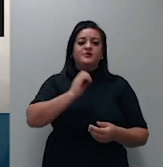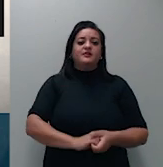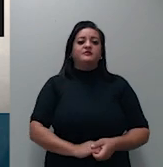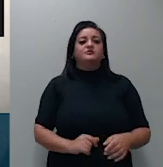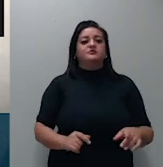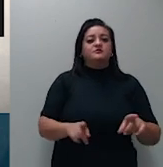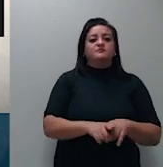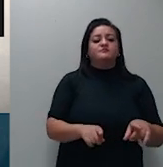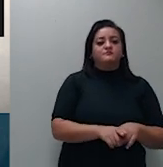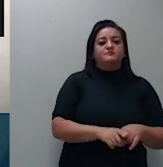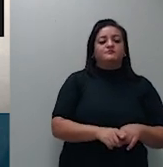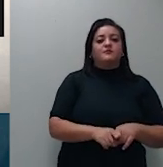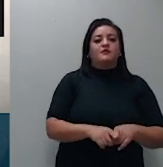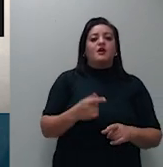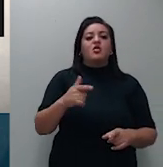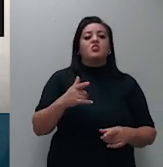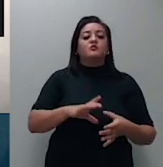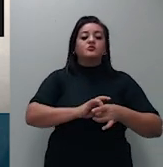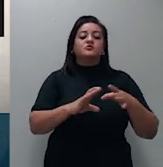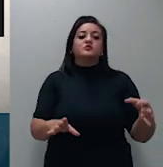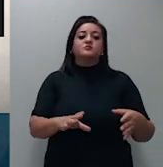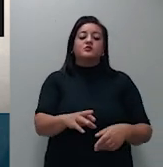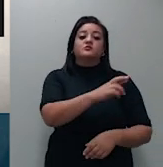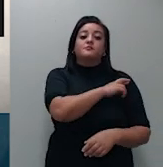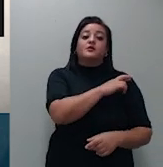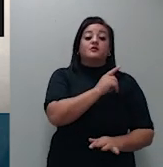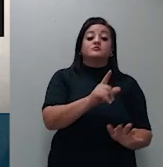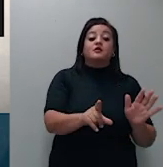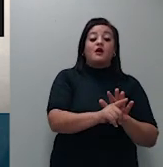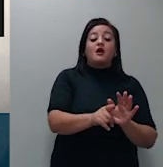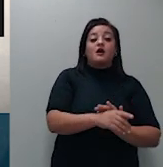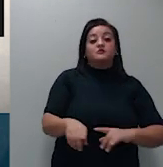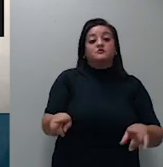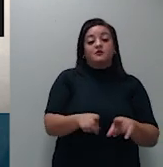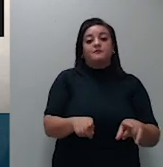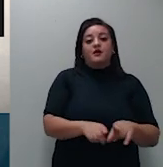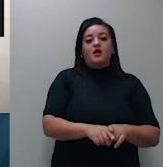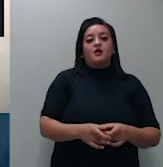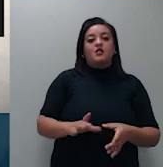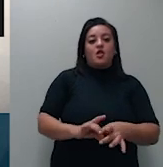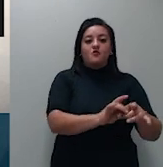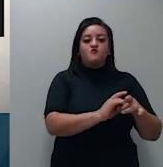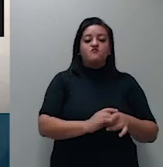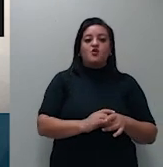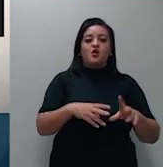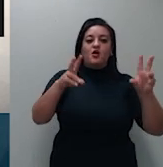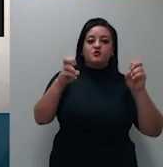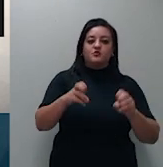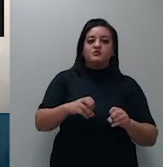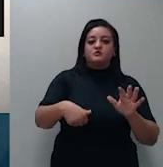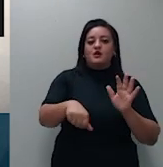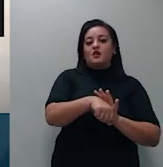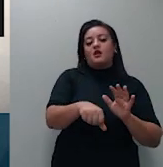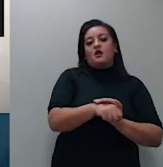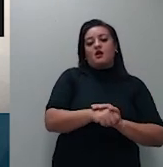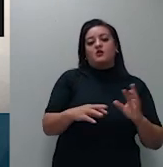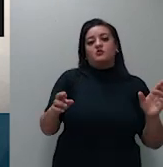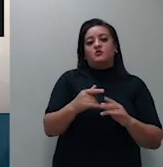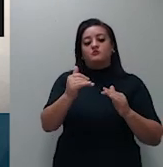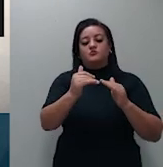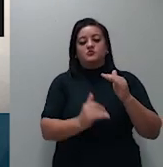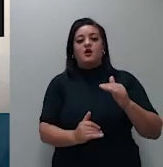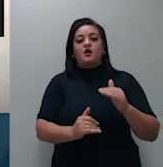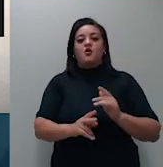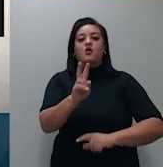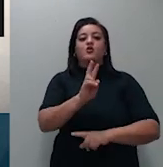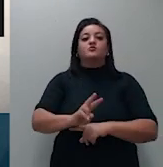sem autorização do titular da conteúdo impróprio no total desacordo com a proteção conferida